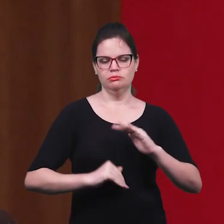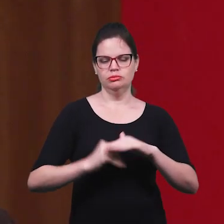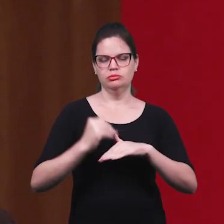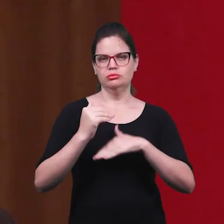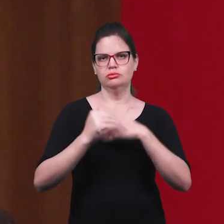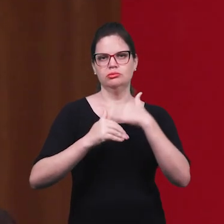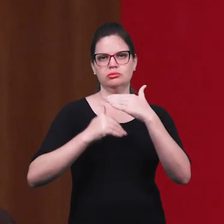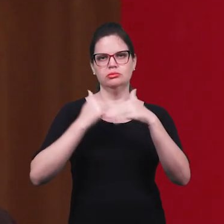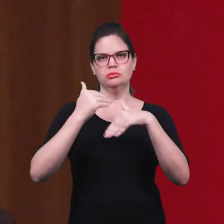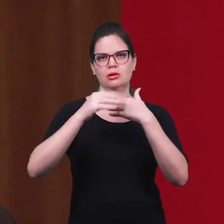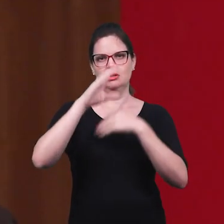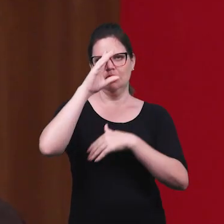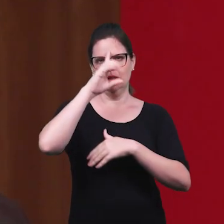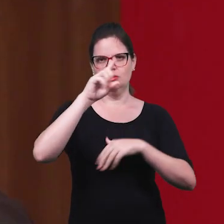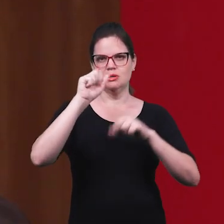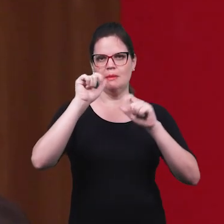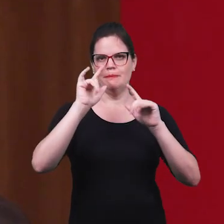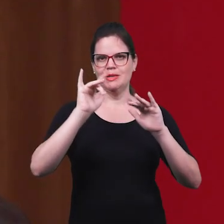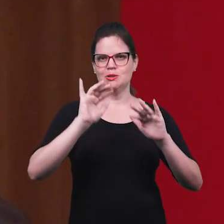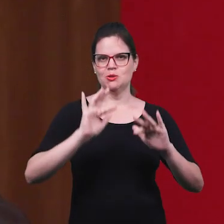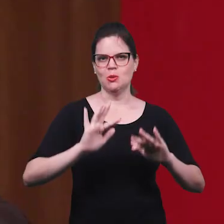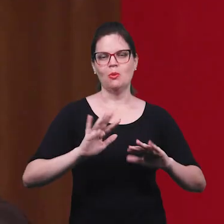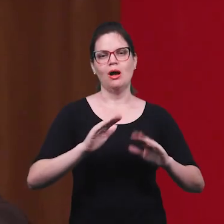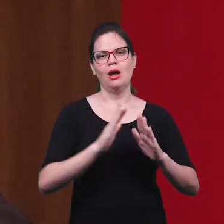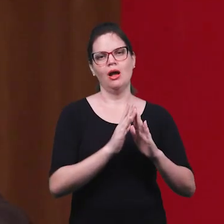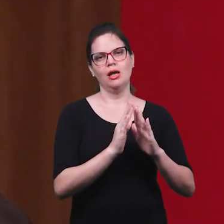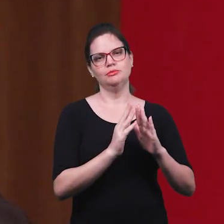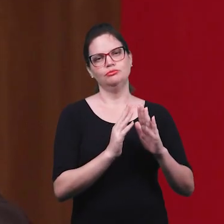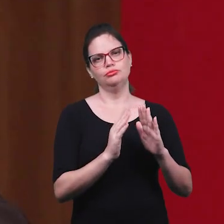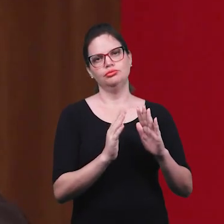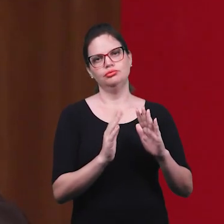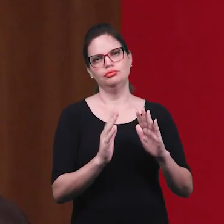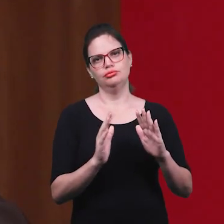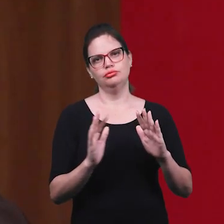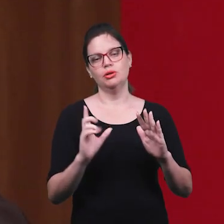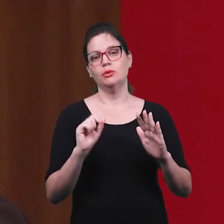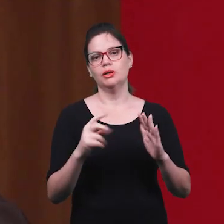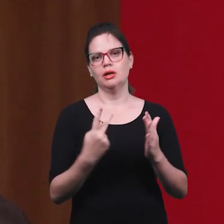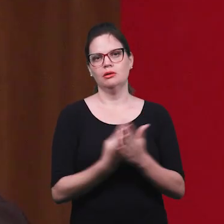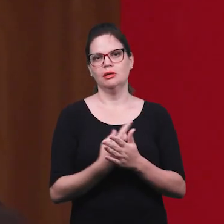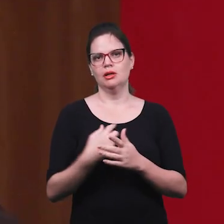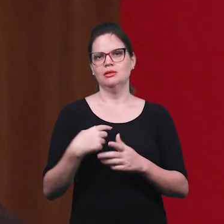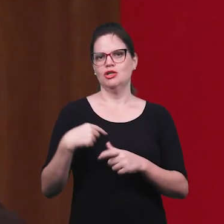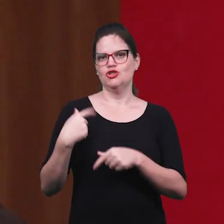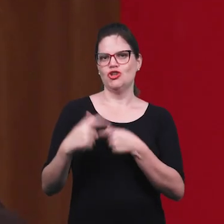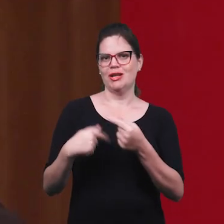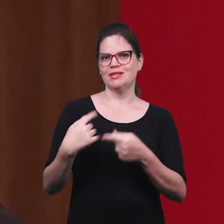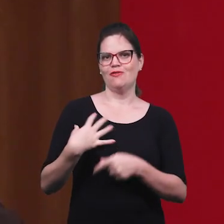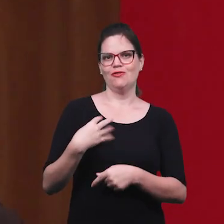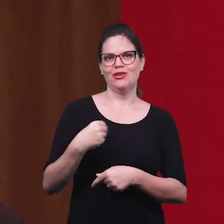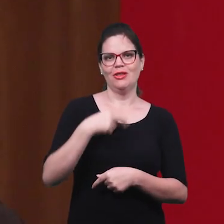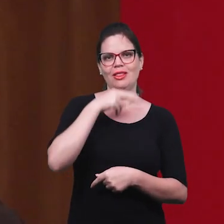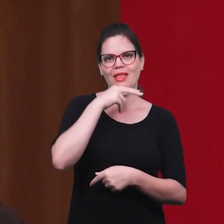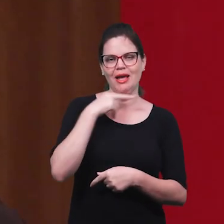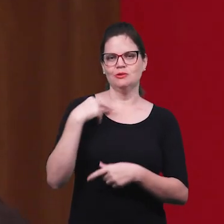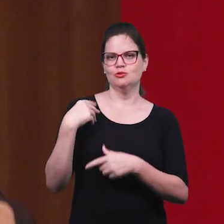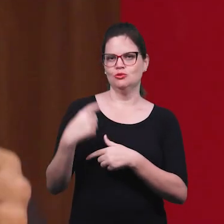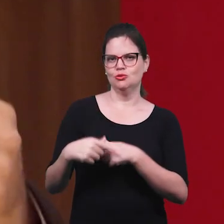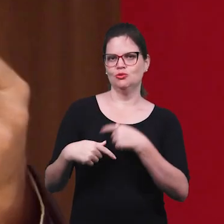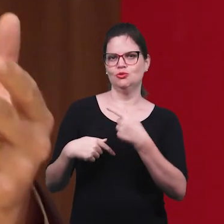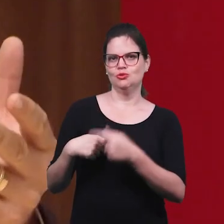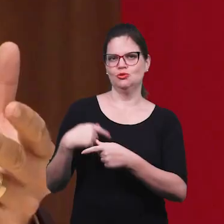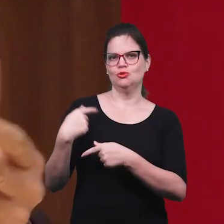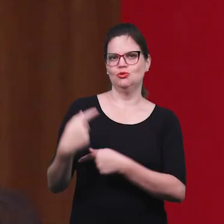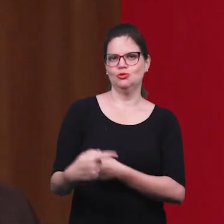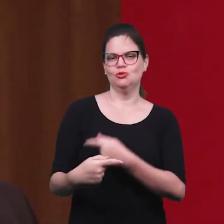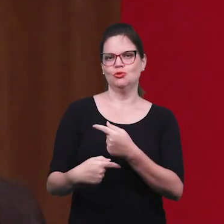prospera, abre as portas, mas o tempo vai passando. As gerações vão crescendo, vão se renovando, e justamente por